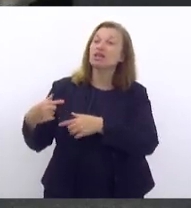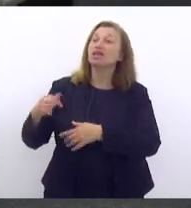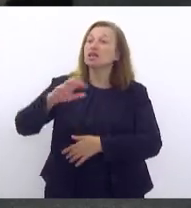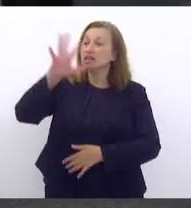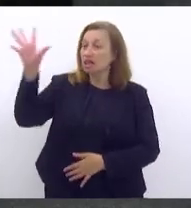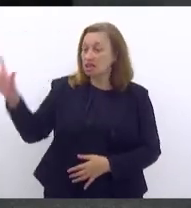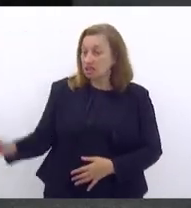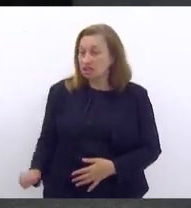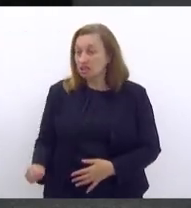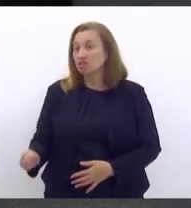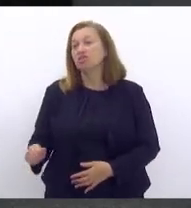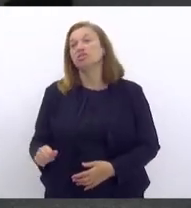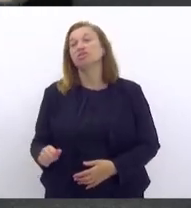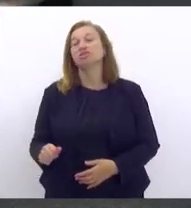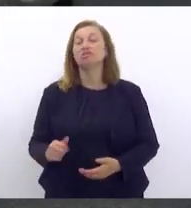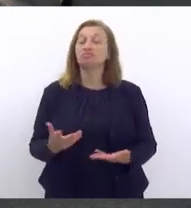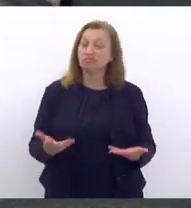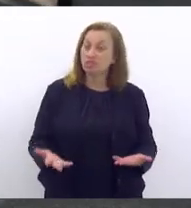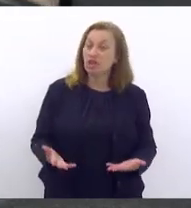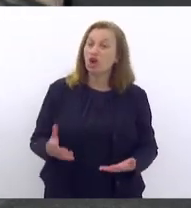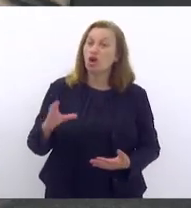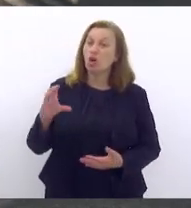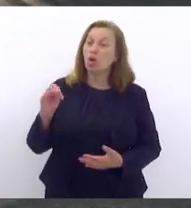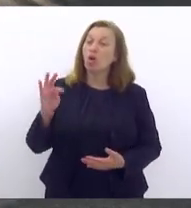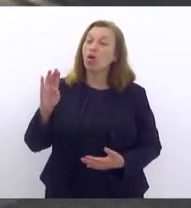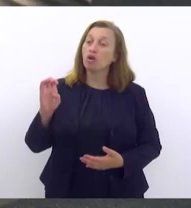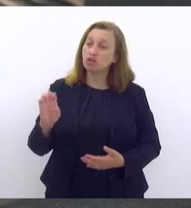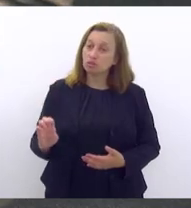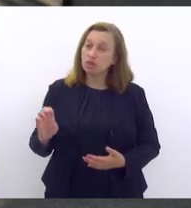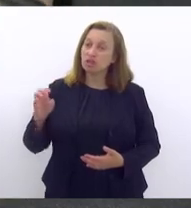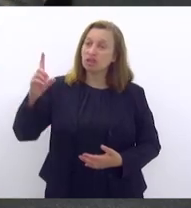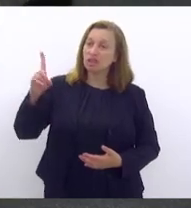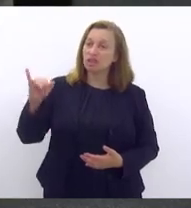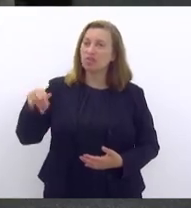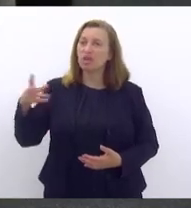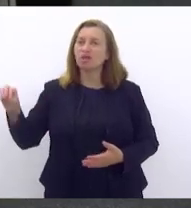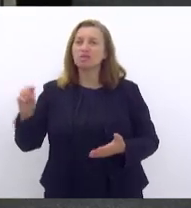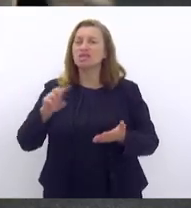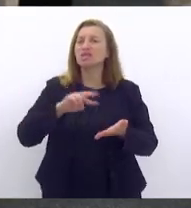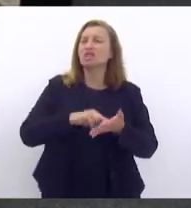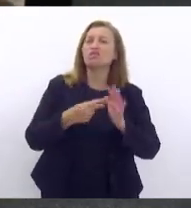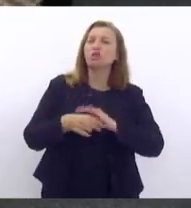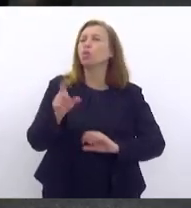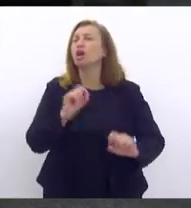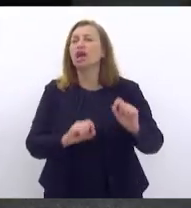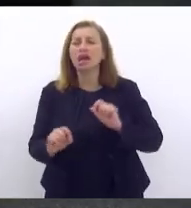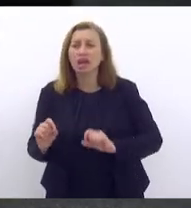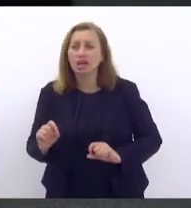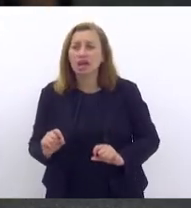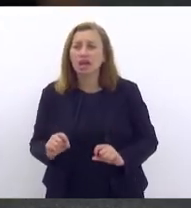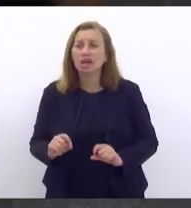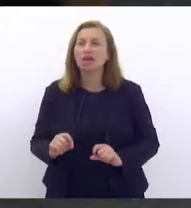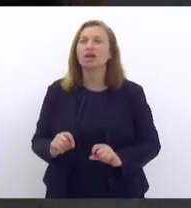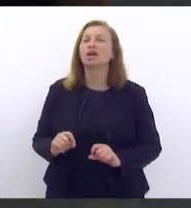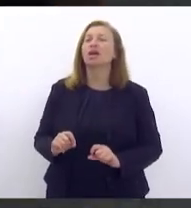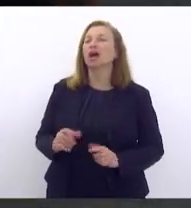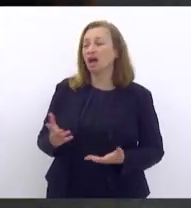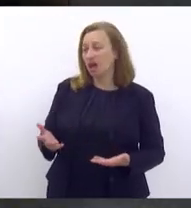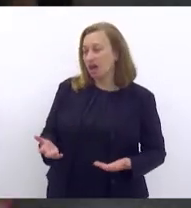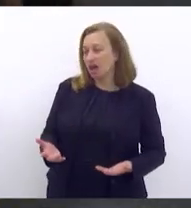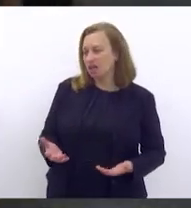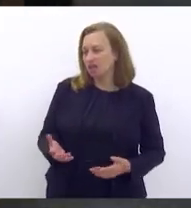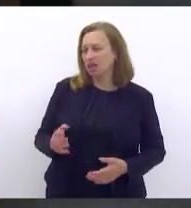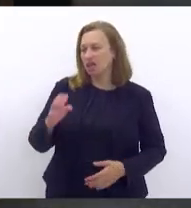também. Cosme Damião na matriz africana significa... Ah, bom. Hoje beijos. Bom, mas